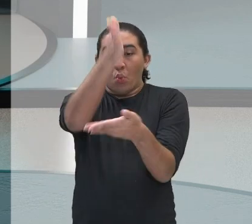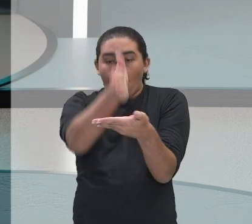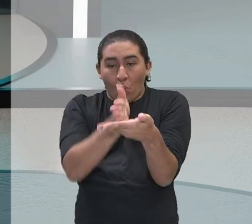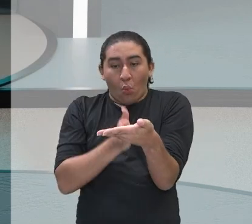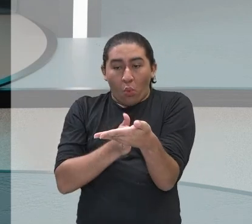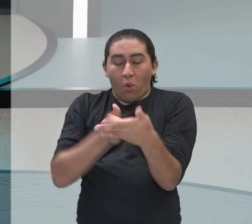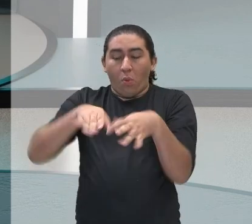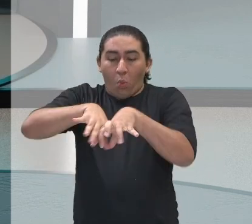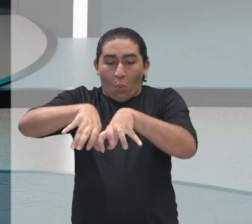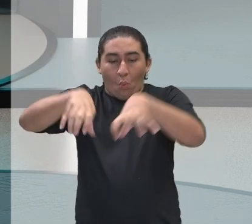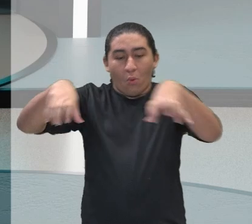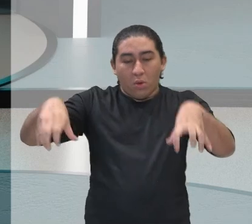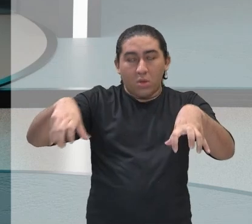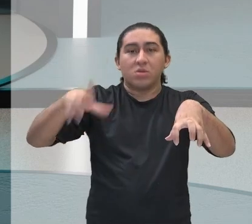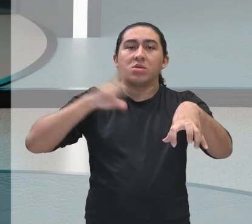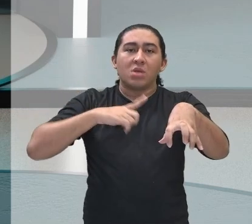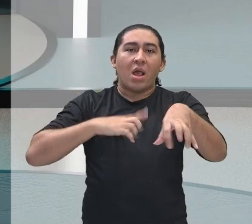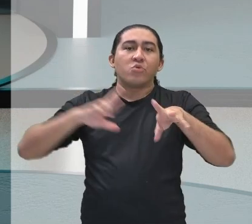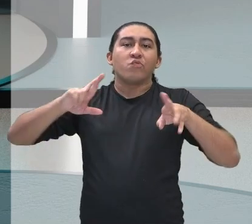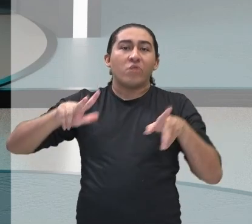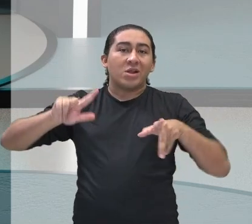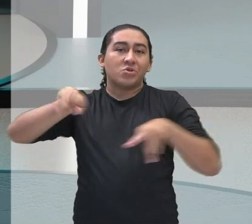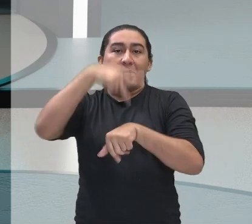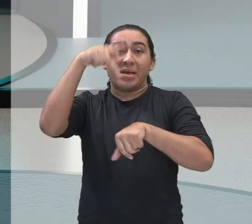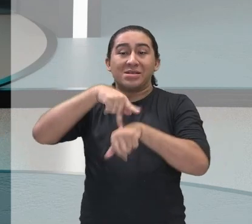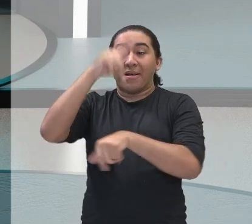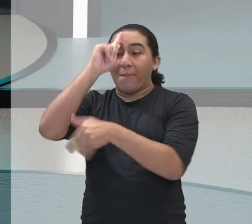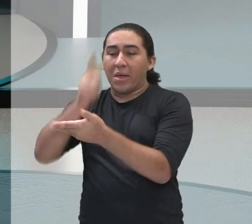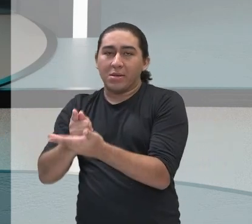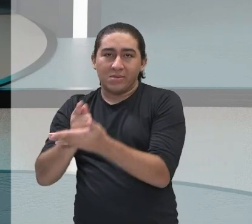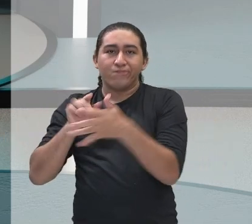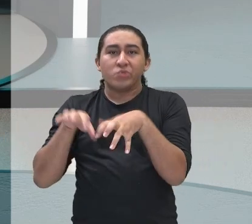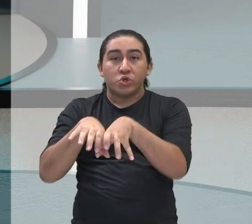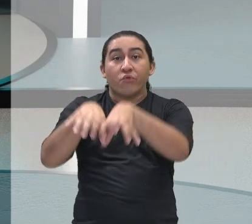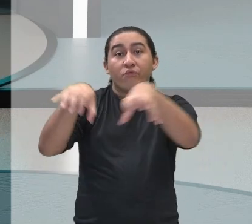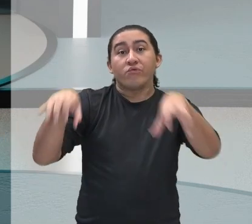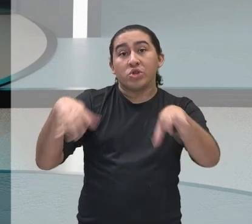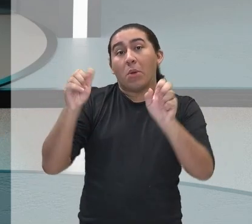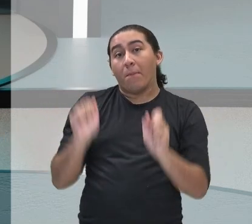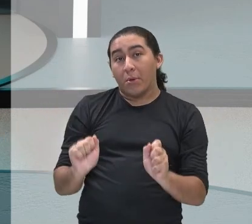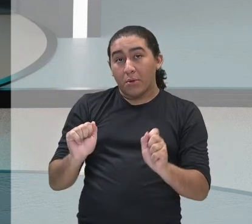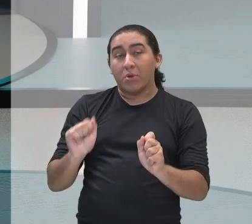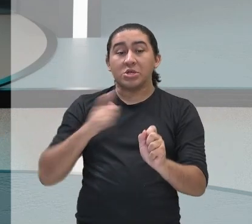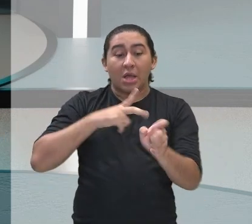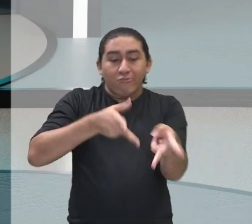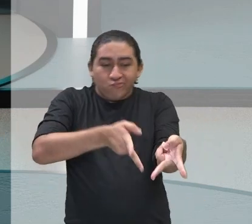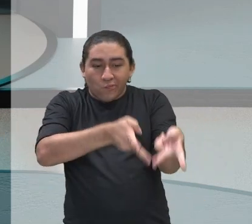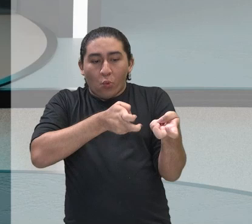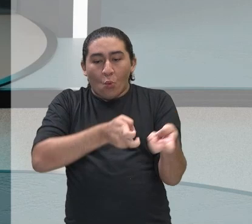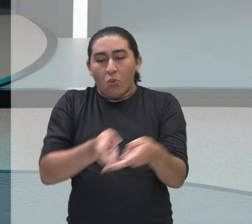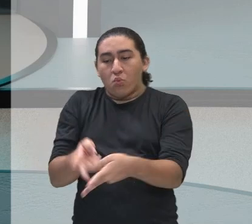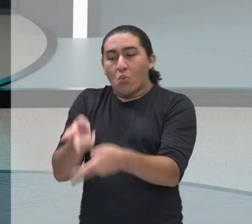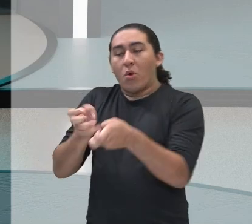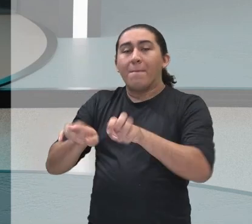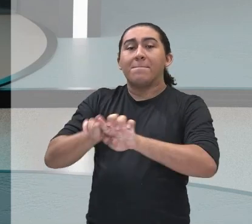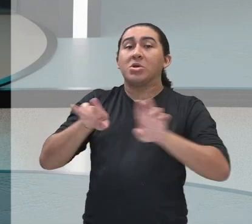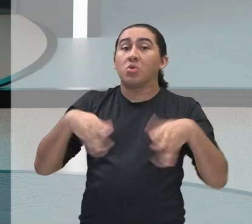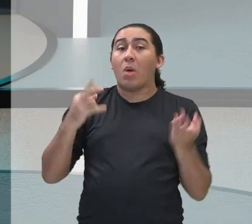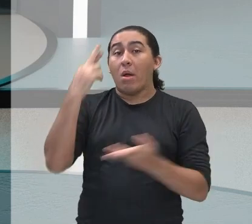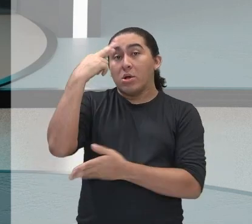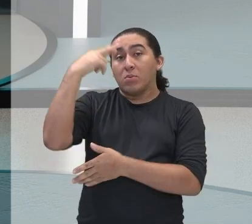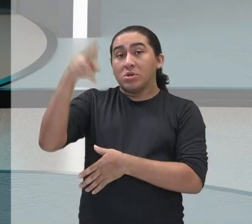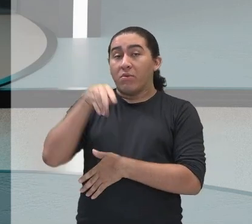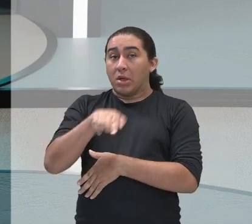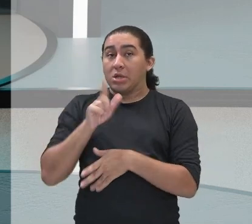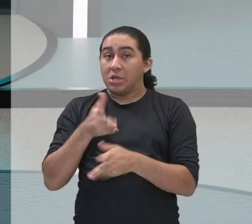uma das partes do Brasil foram divididas para serem exploradas, mas quem era responsável por